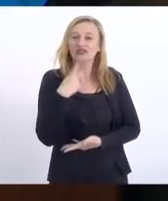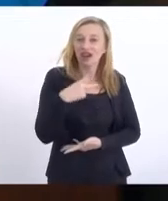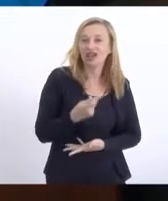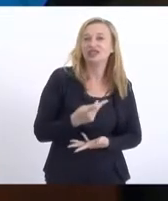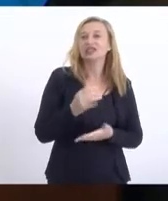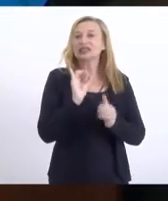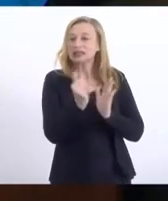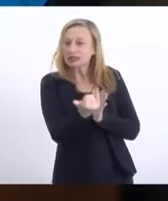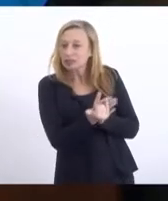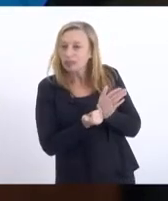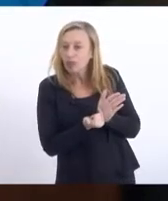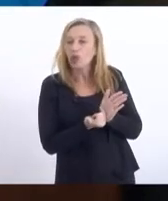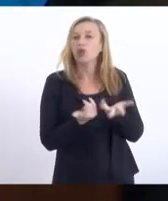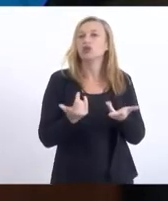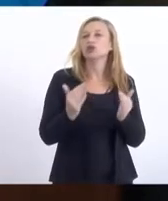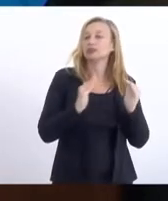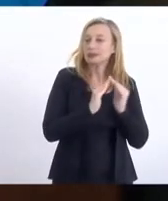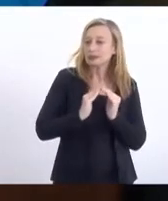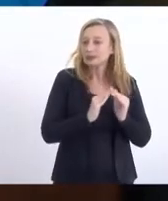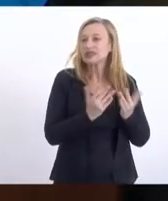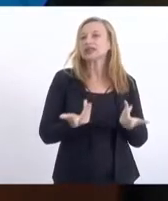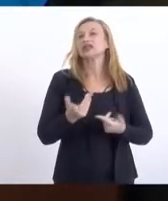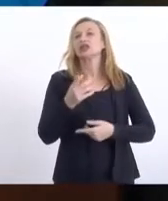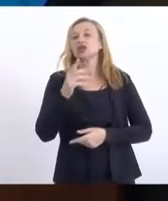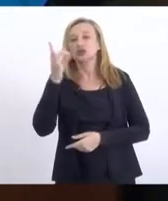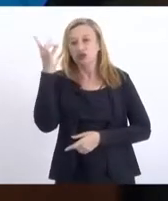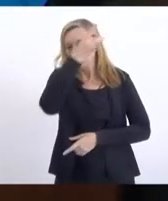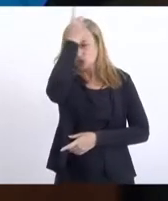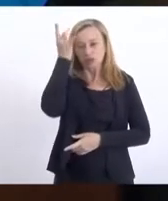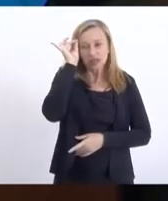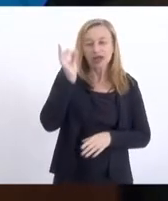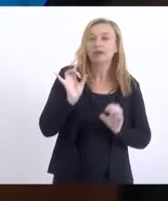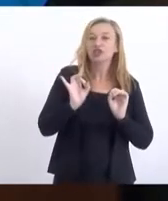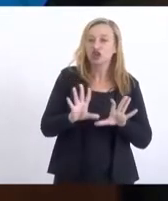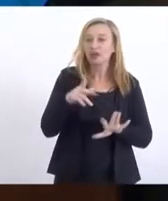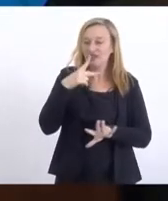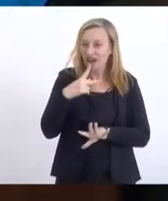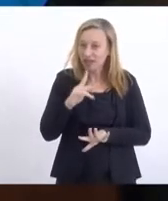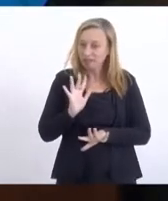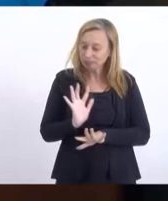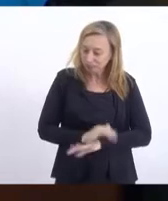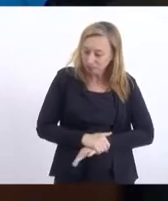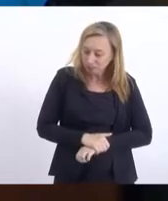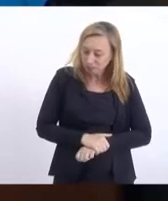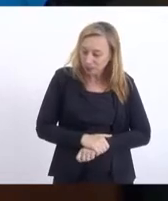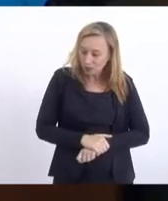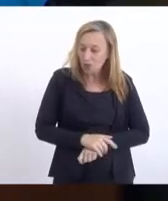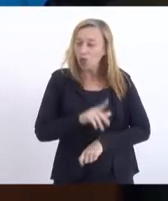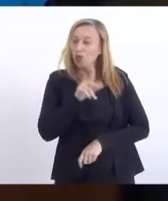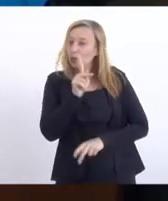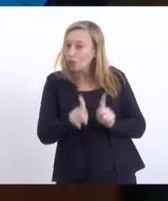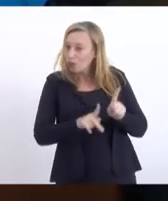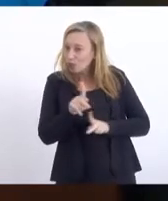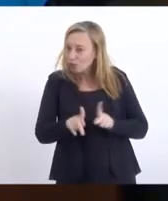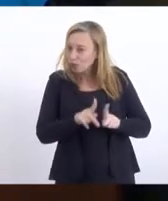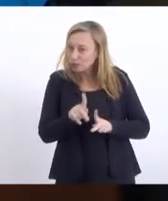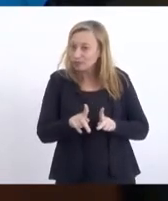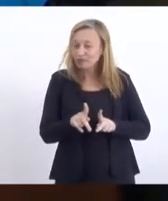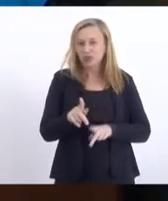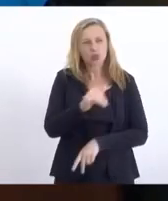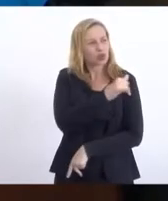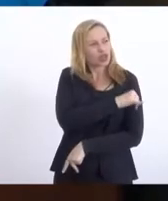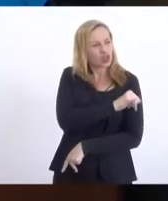dos impostos, da proximidade com o Espírito Santo, mas eu quero dizer só uma coisa para me finalizar. O povo, o